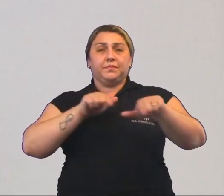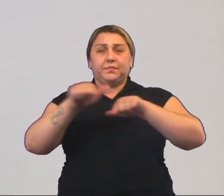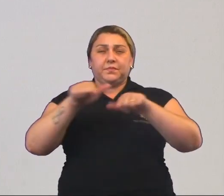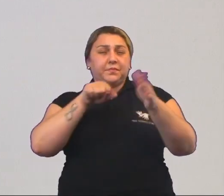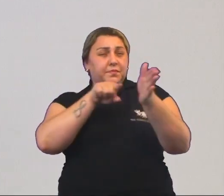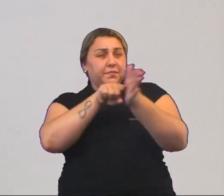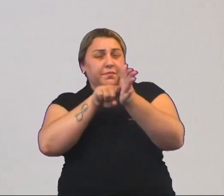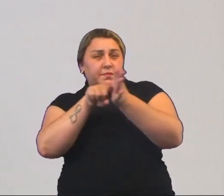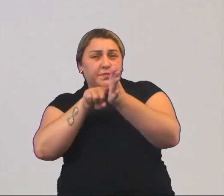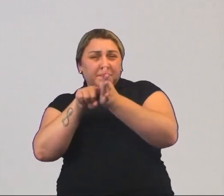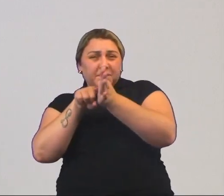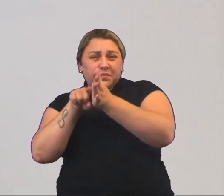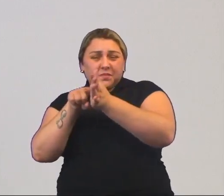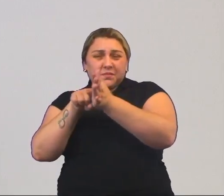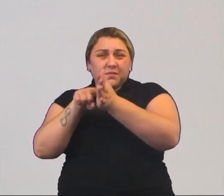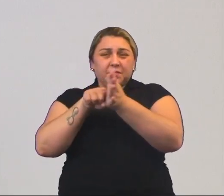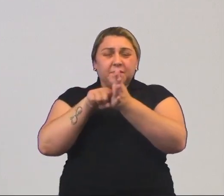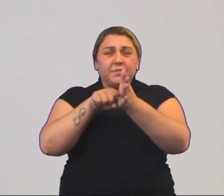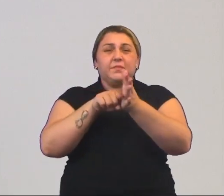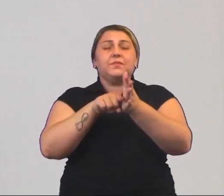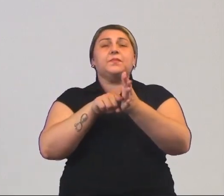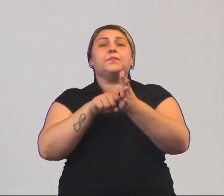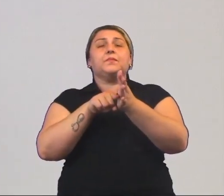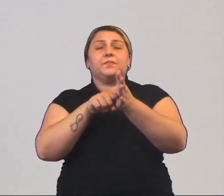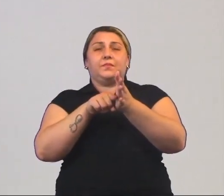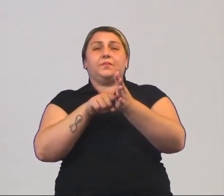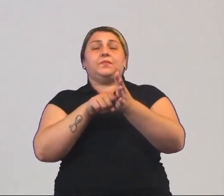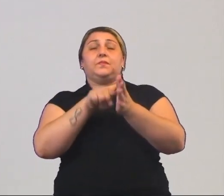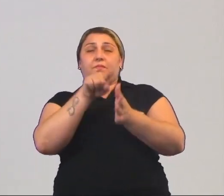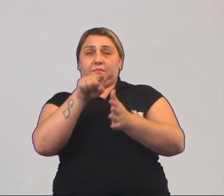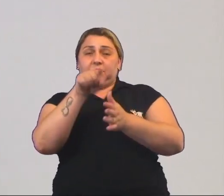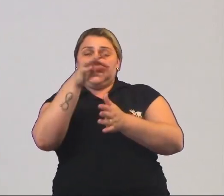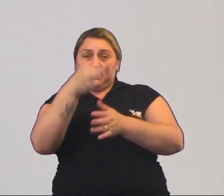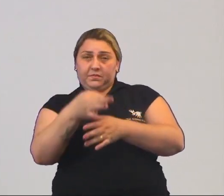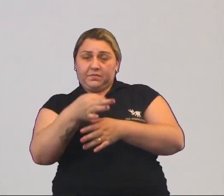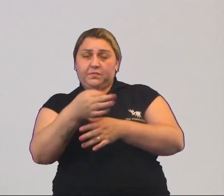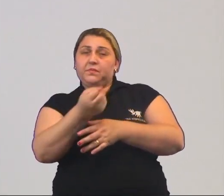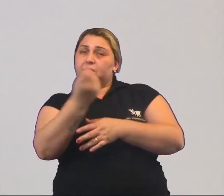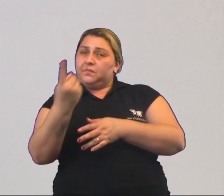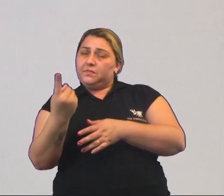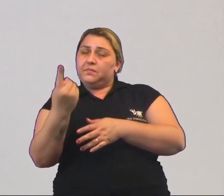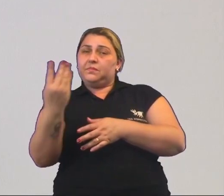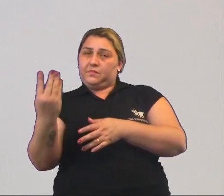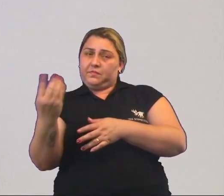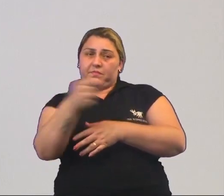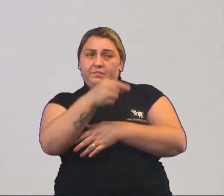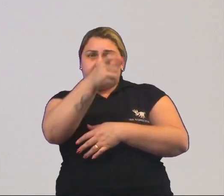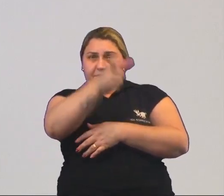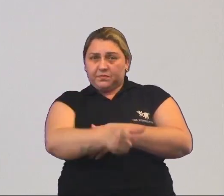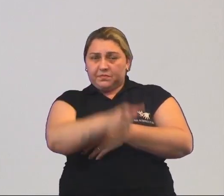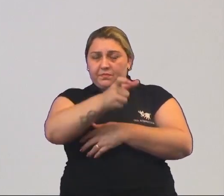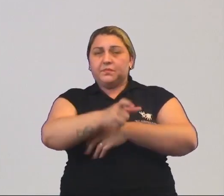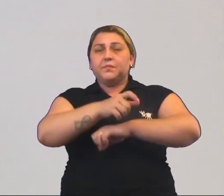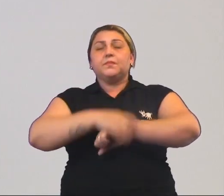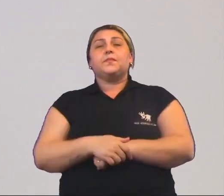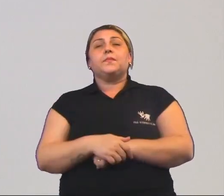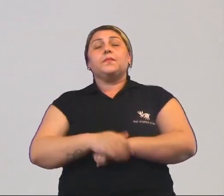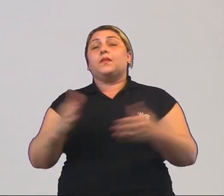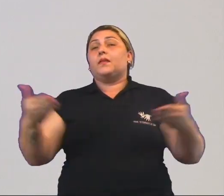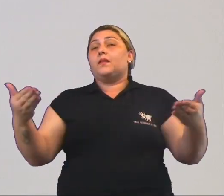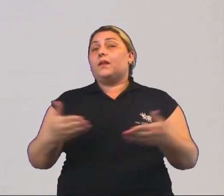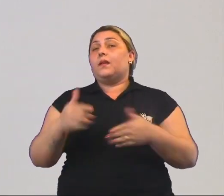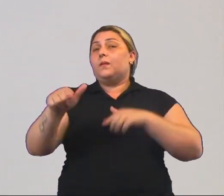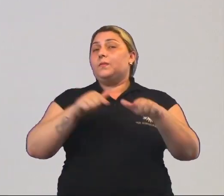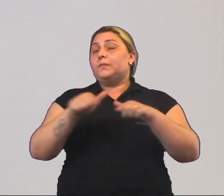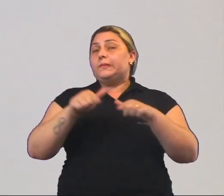trabalham pesquisando, trabalham isso. Aí eles vão lá, fulano fez isso, deu tanto isso, tanto aquilo. Então, hoje nós vamos